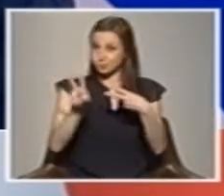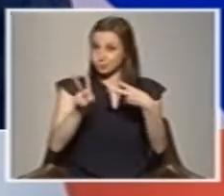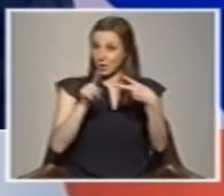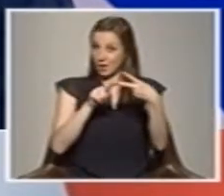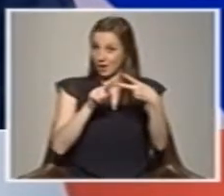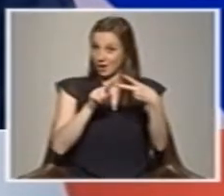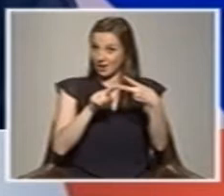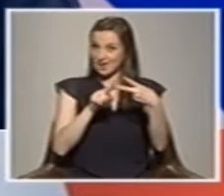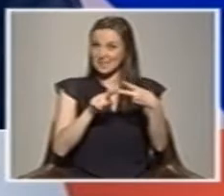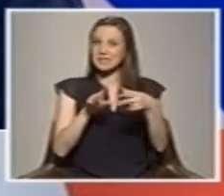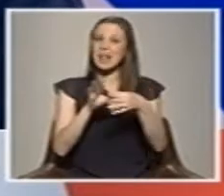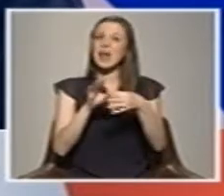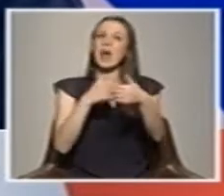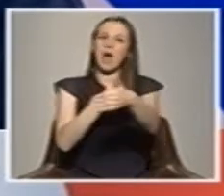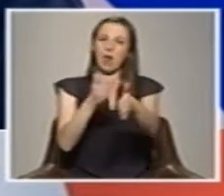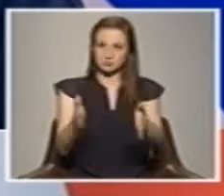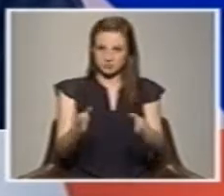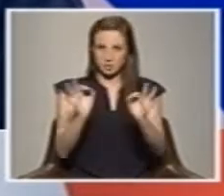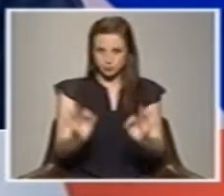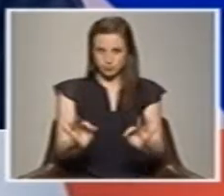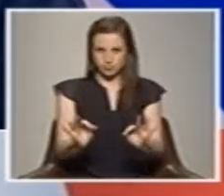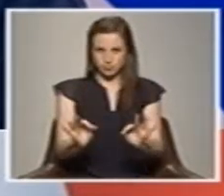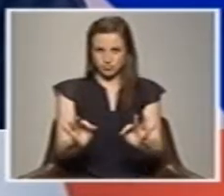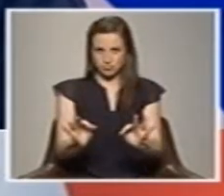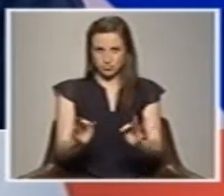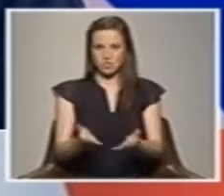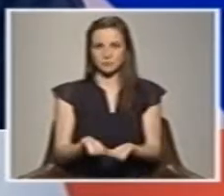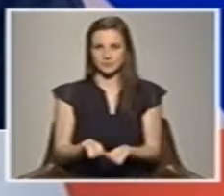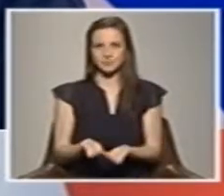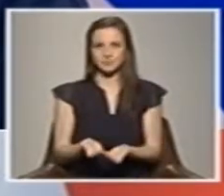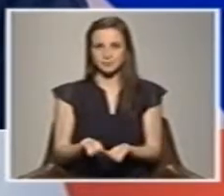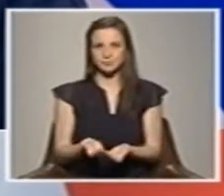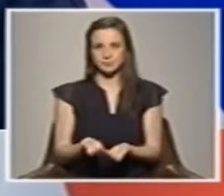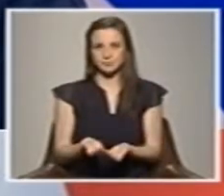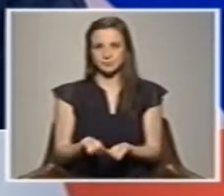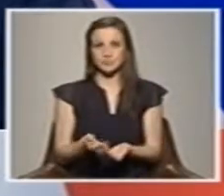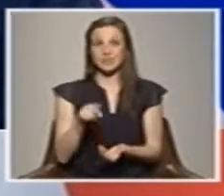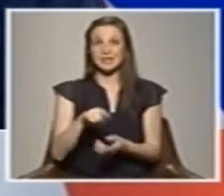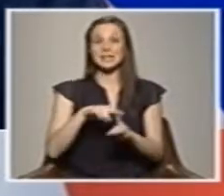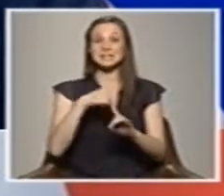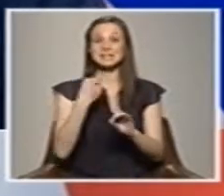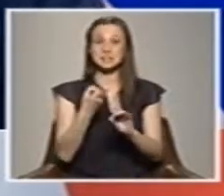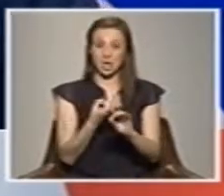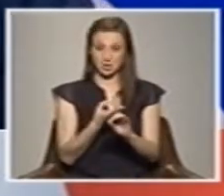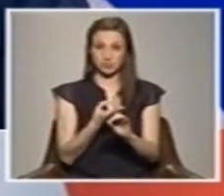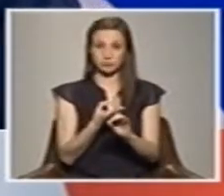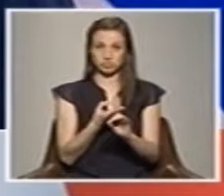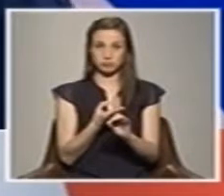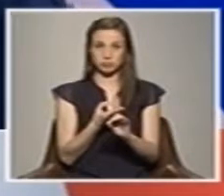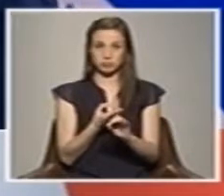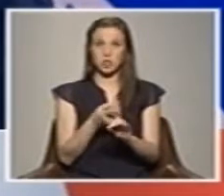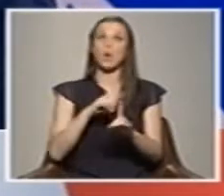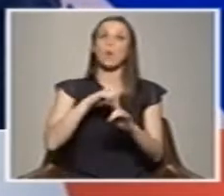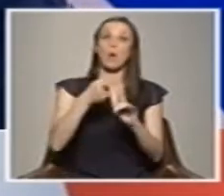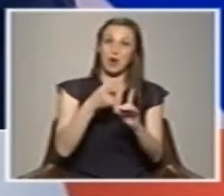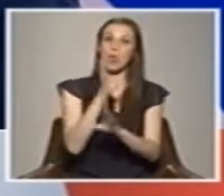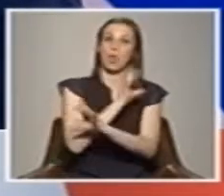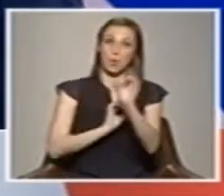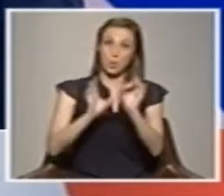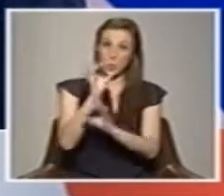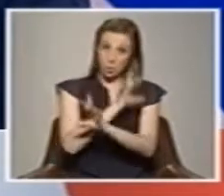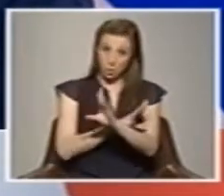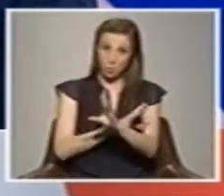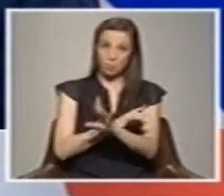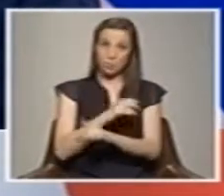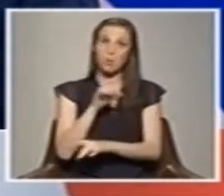terreno, e tem a ver com o facto de este ano ser simultaneamente o ano europeu de luta contra o